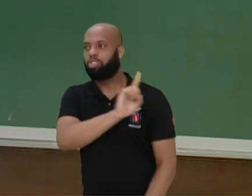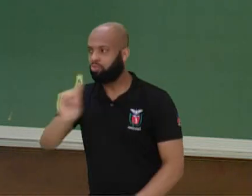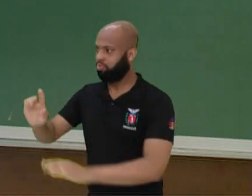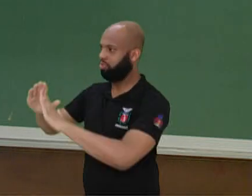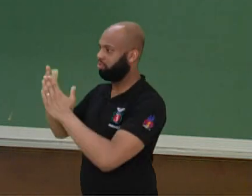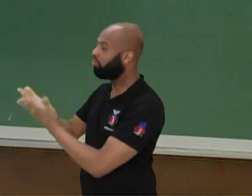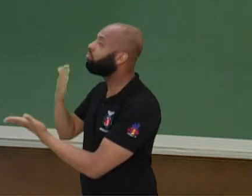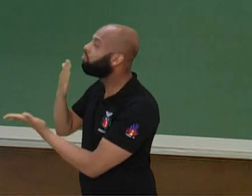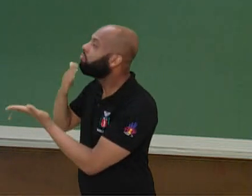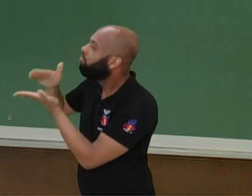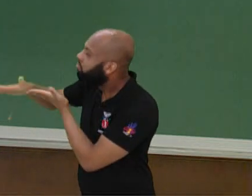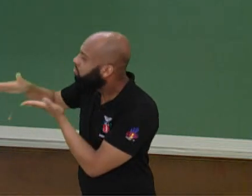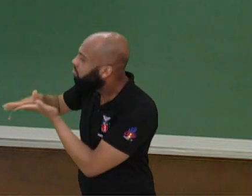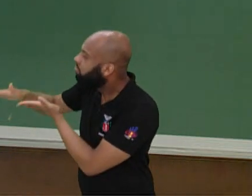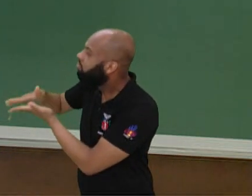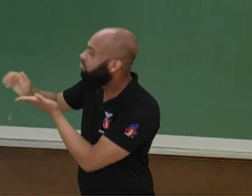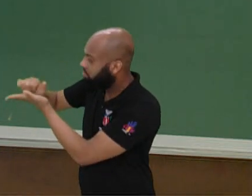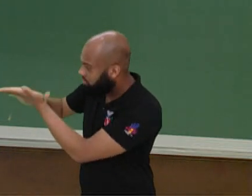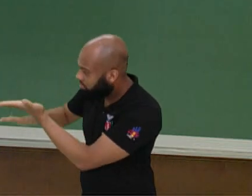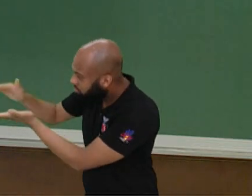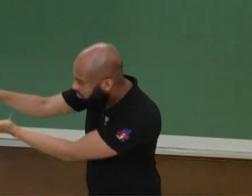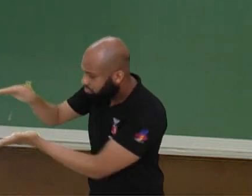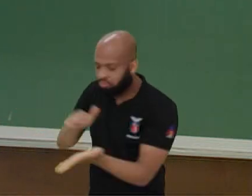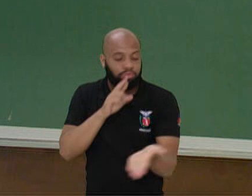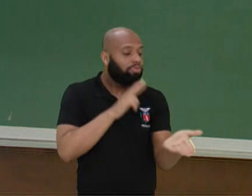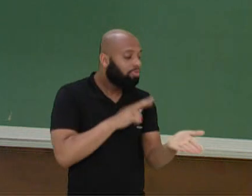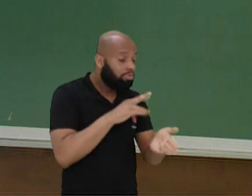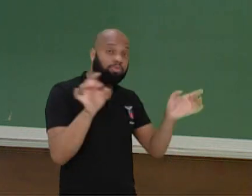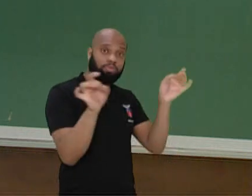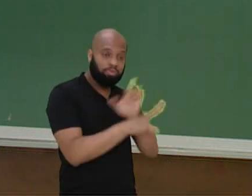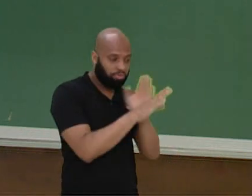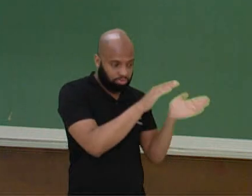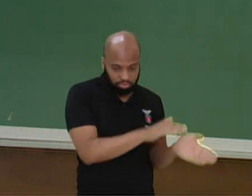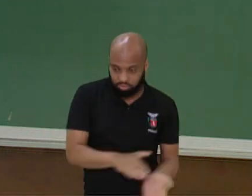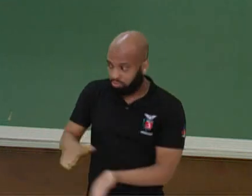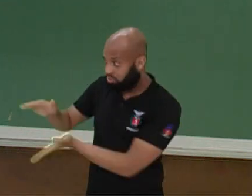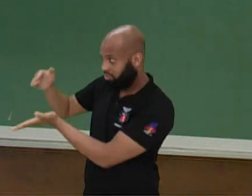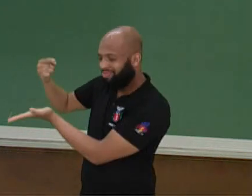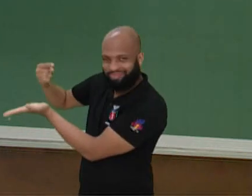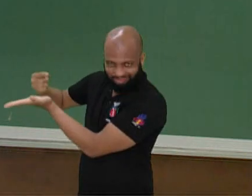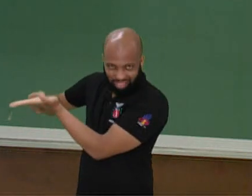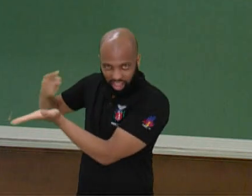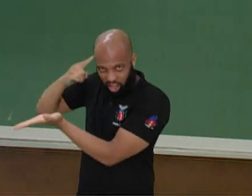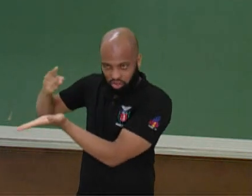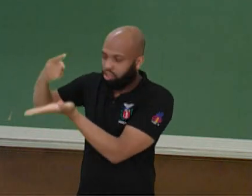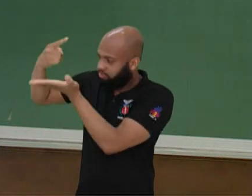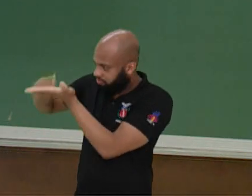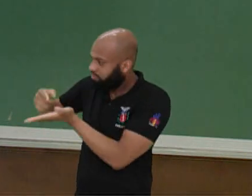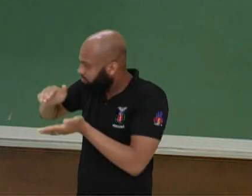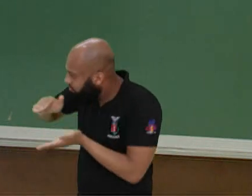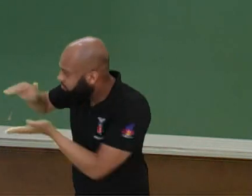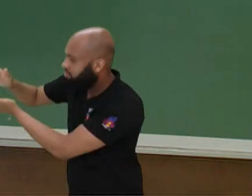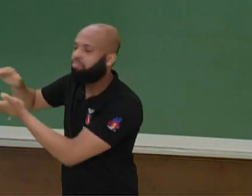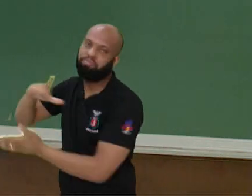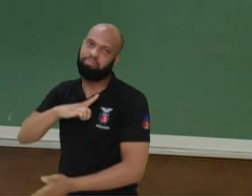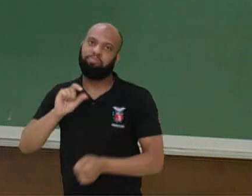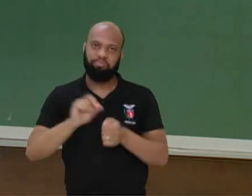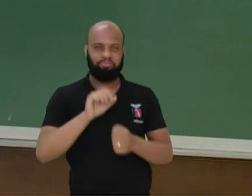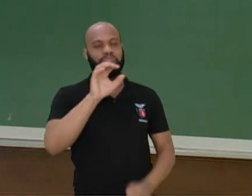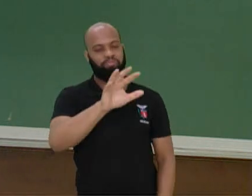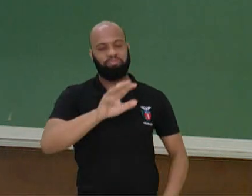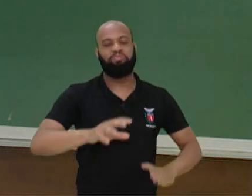já sabe, faça as atividades com muito capricho, muita dedicação e no dia marcado, entregue-as